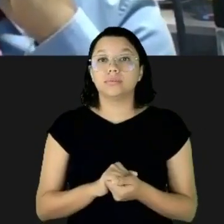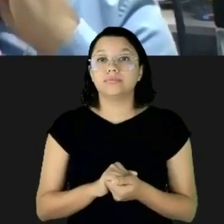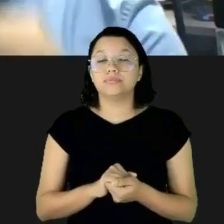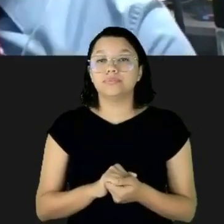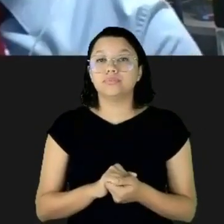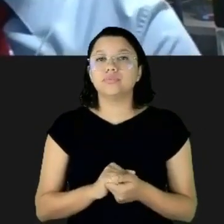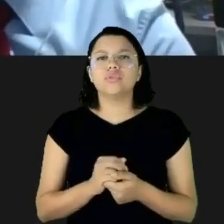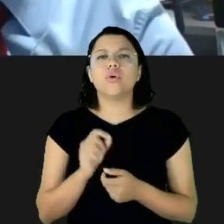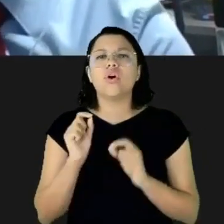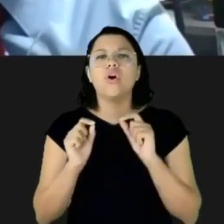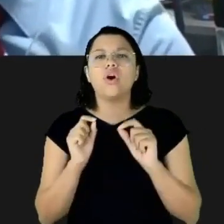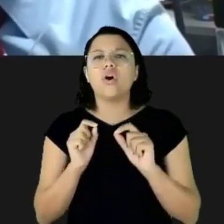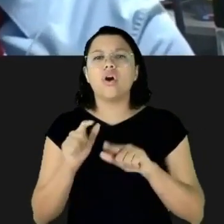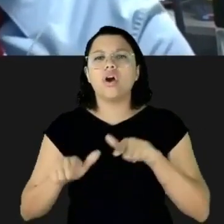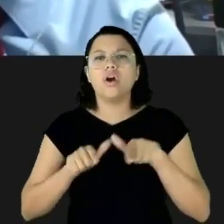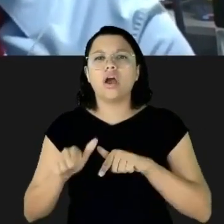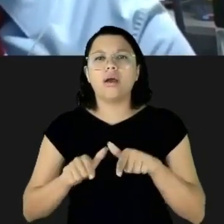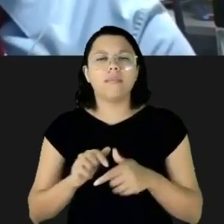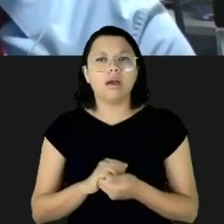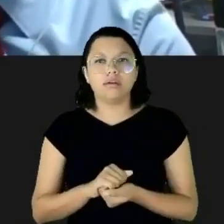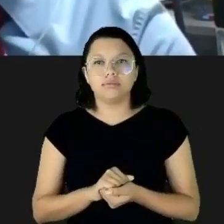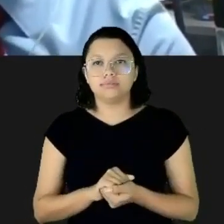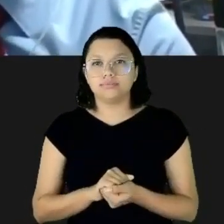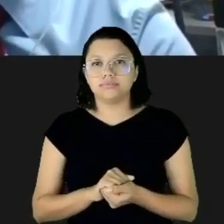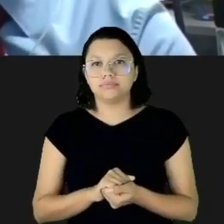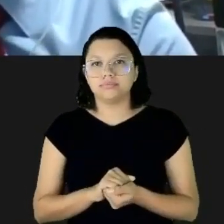vai aparecer em qual tarefa que ele está